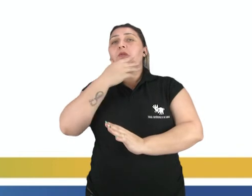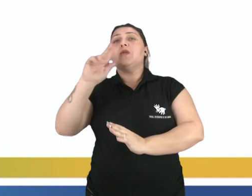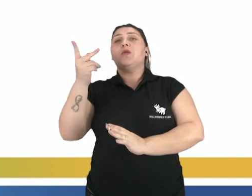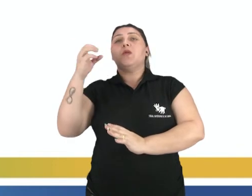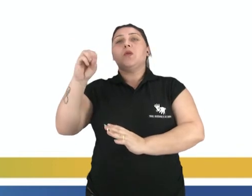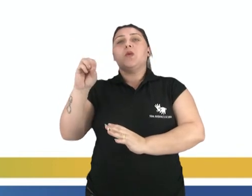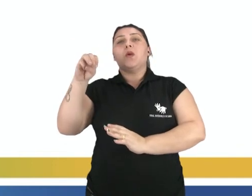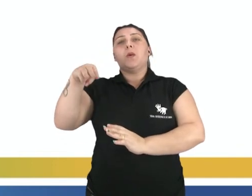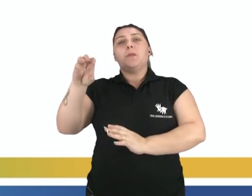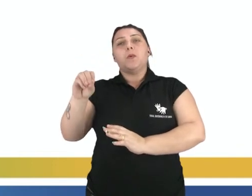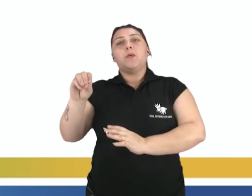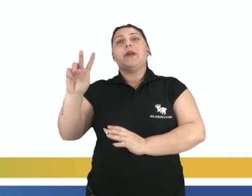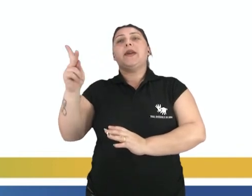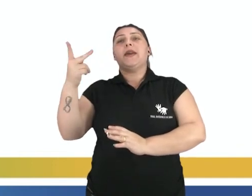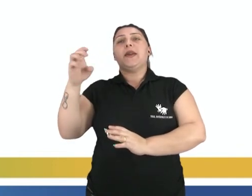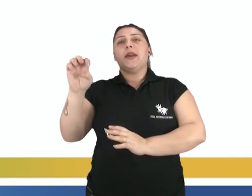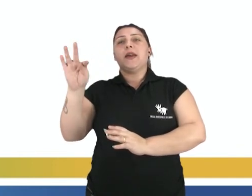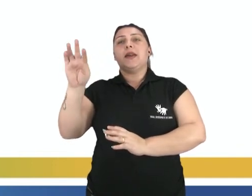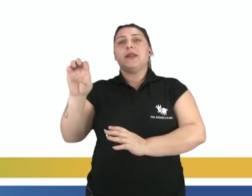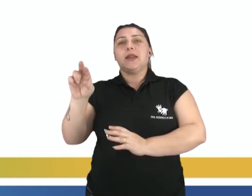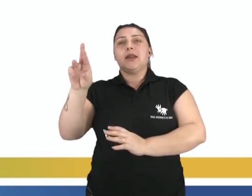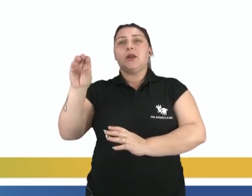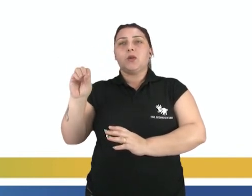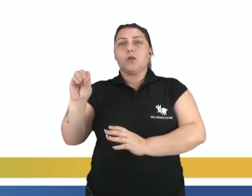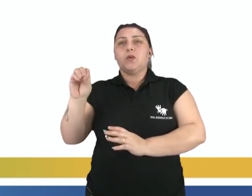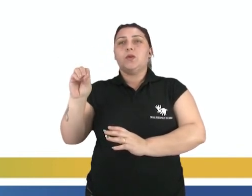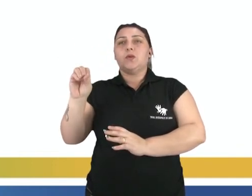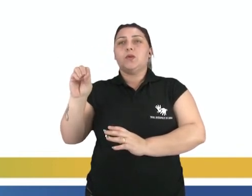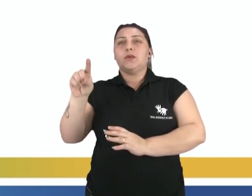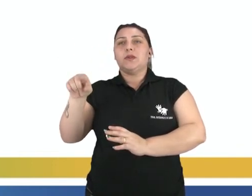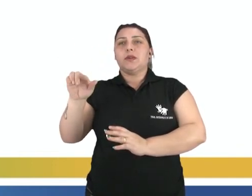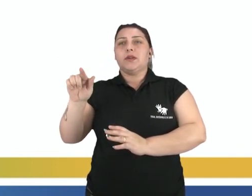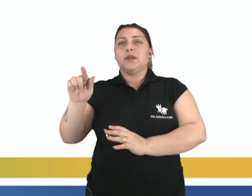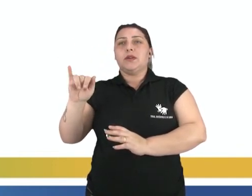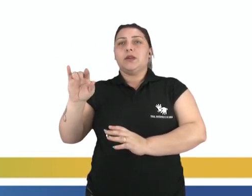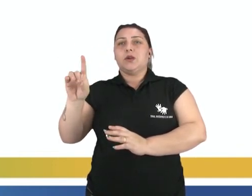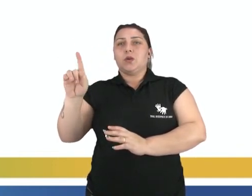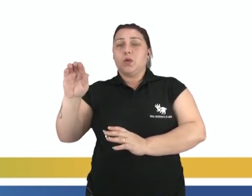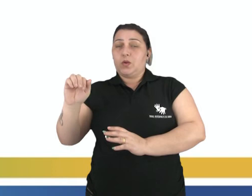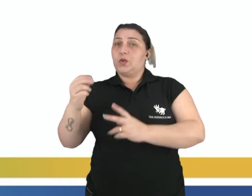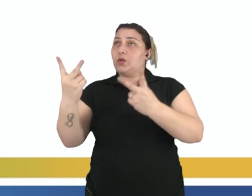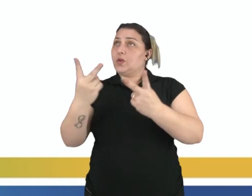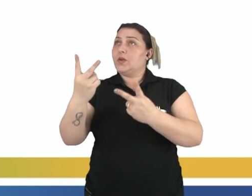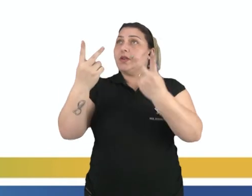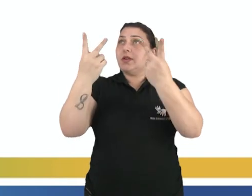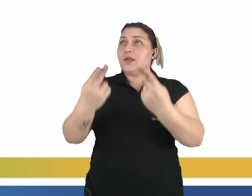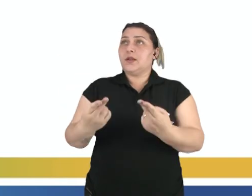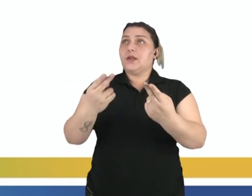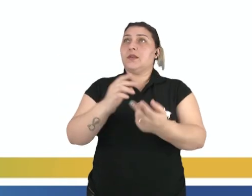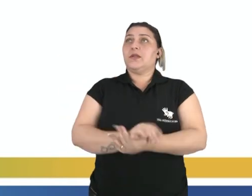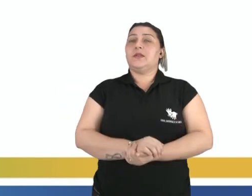homo- e heterozigosidade. Vamos lá, lembrando que homozigosidade são dois pares de alelos iguais.